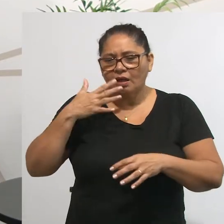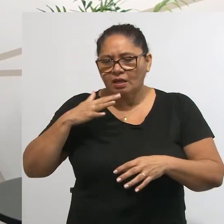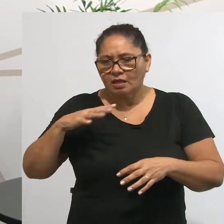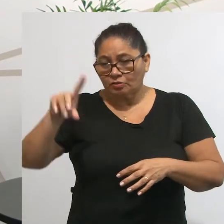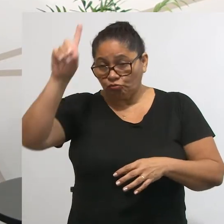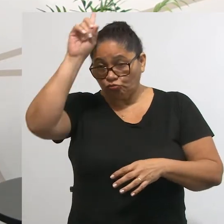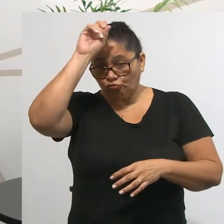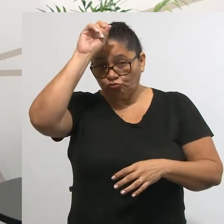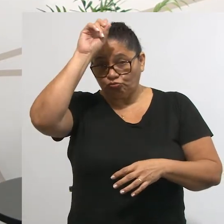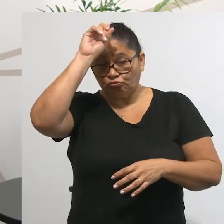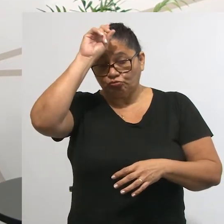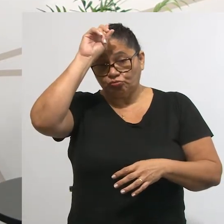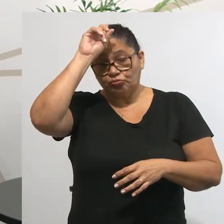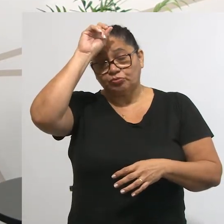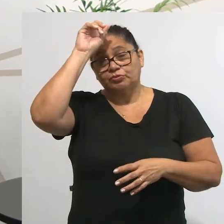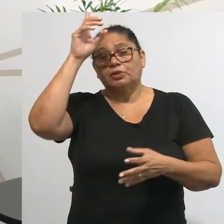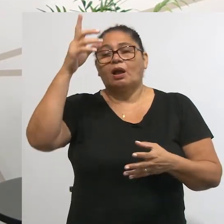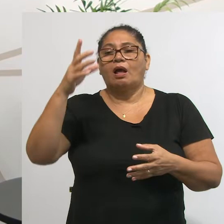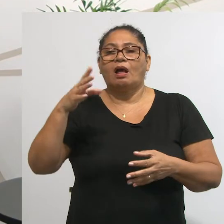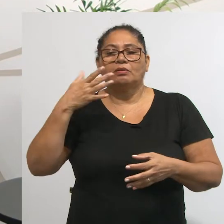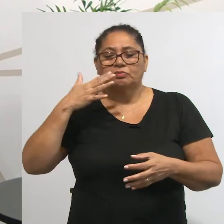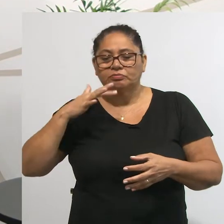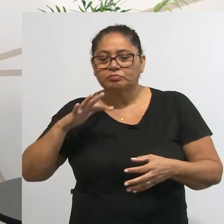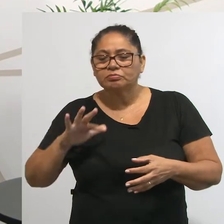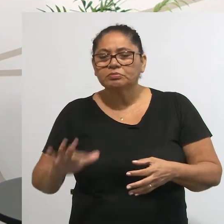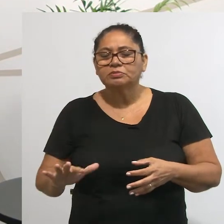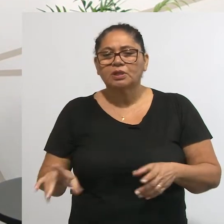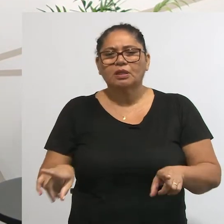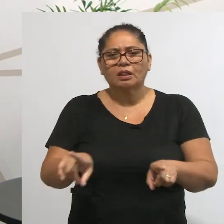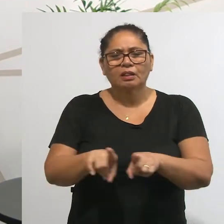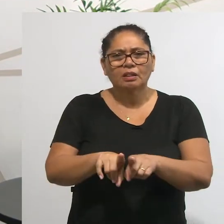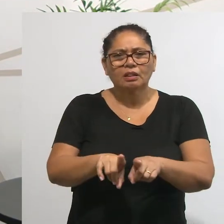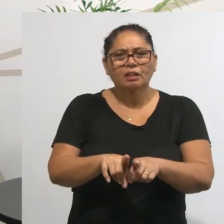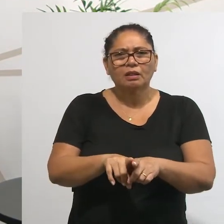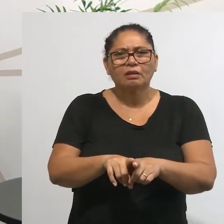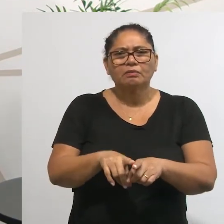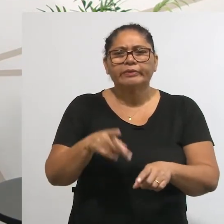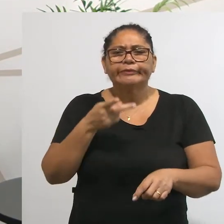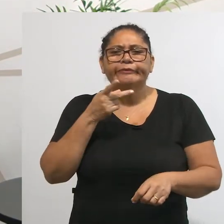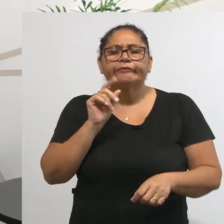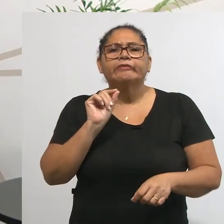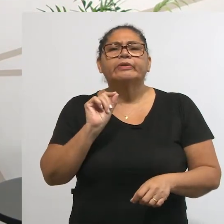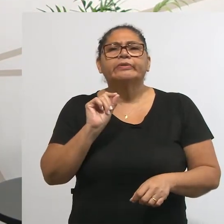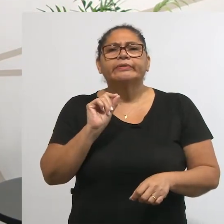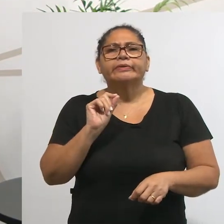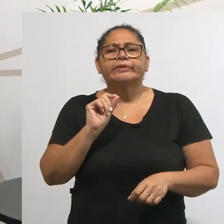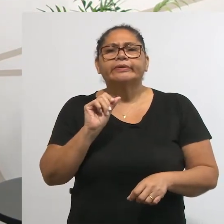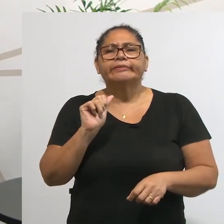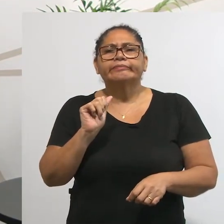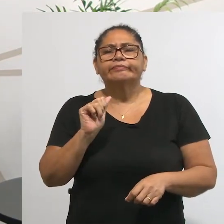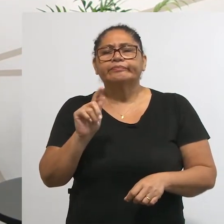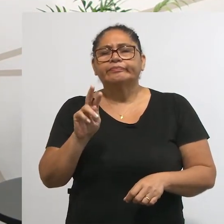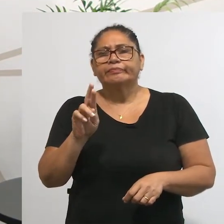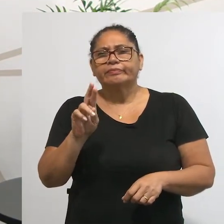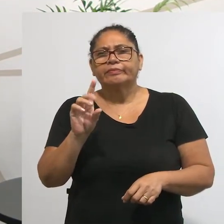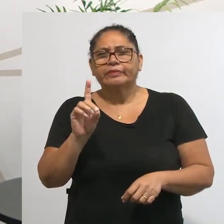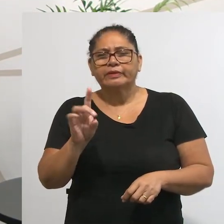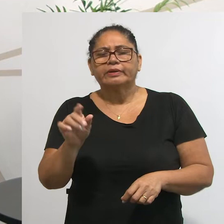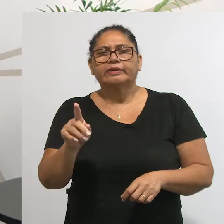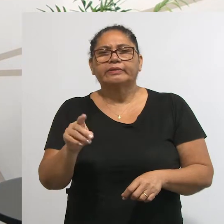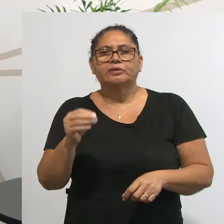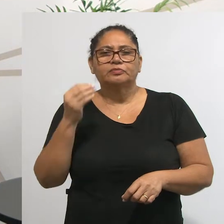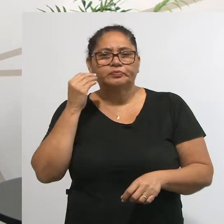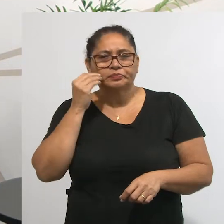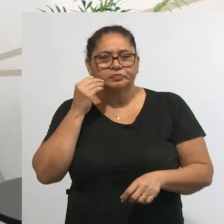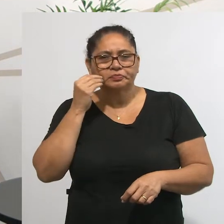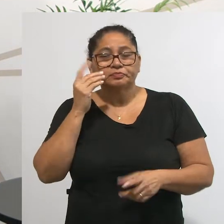adultos, e aí trazendo para a alfabetização de crianças, a gente tem a experiência do ditado, né, professora André? Acho que todas nós já passamos por